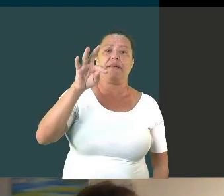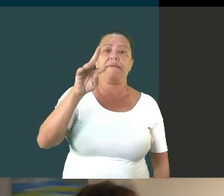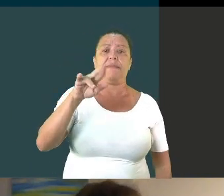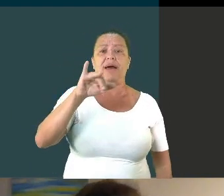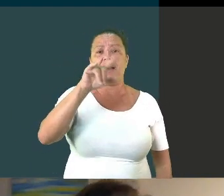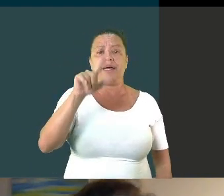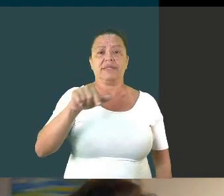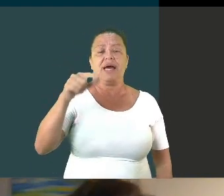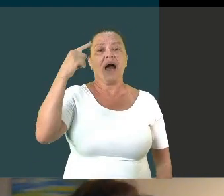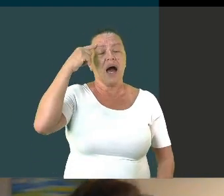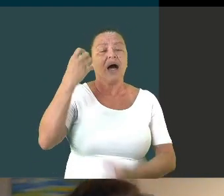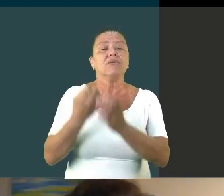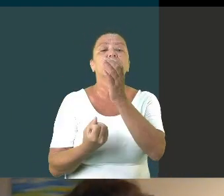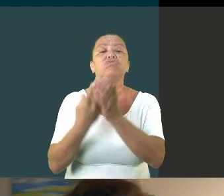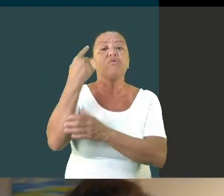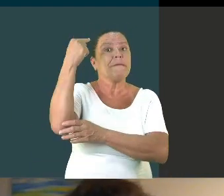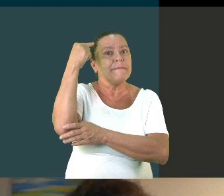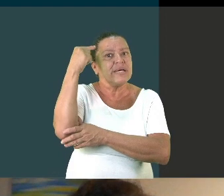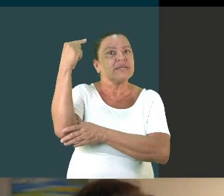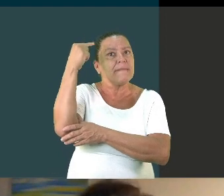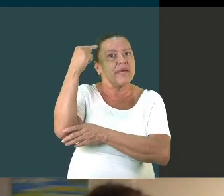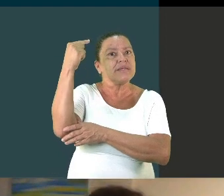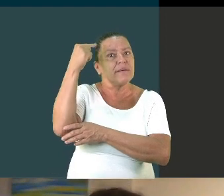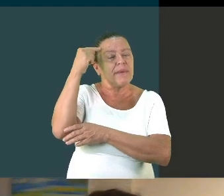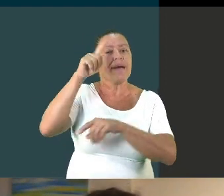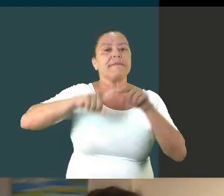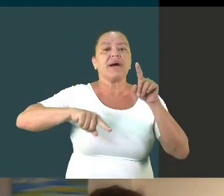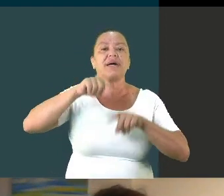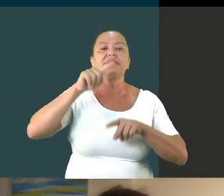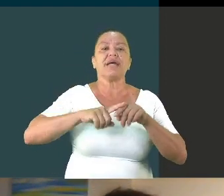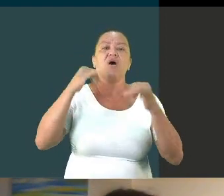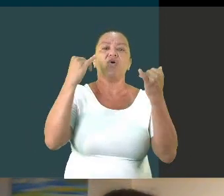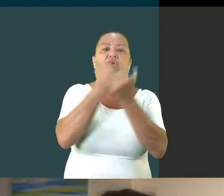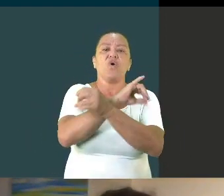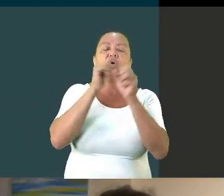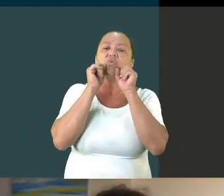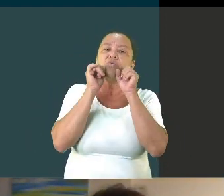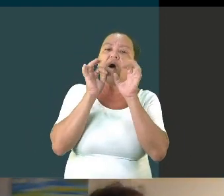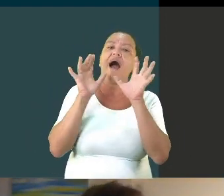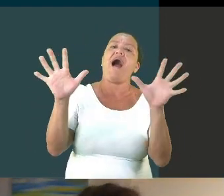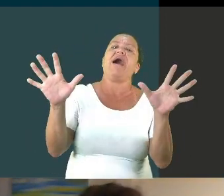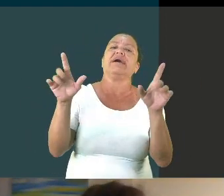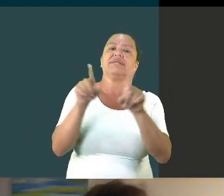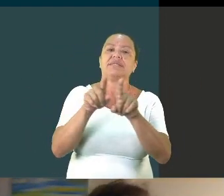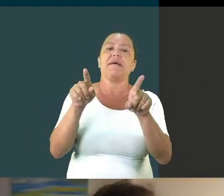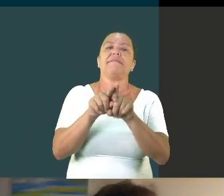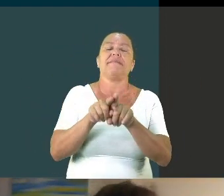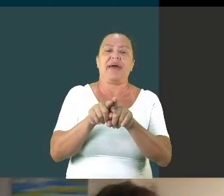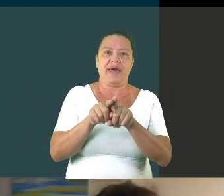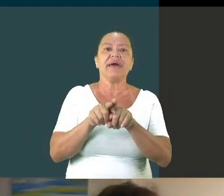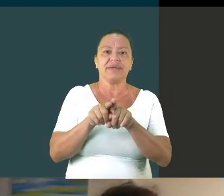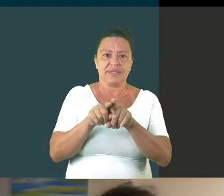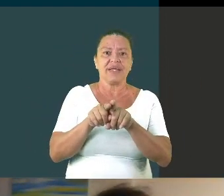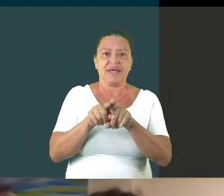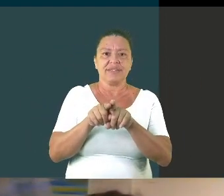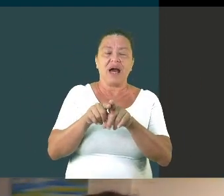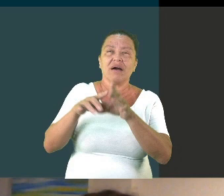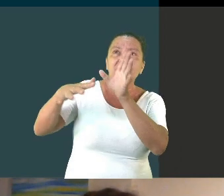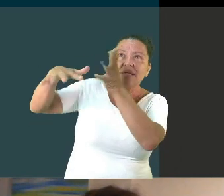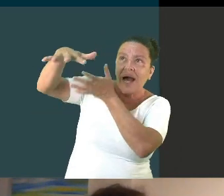ao pensamento, que também é a matéria e que se irradia e que navega através do